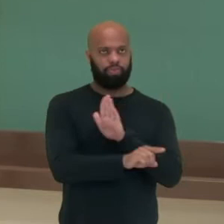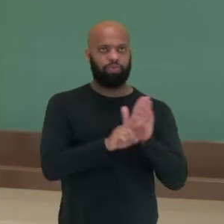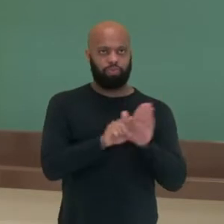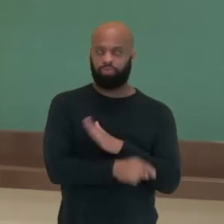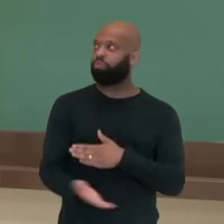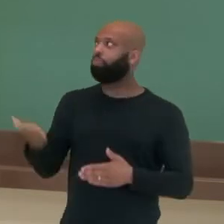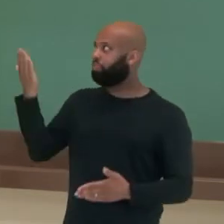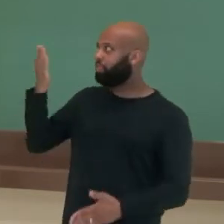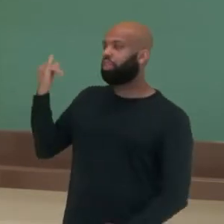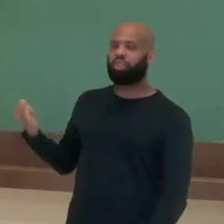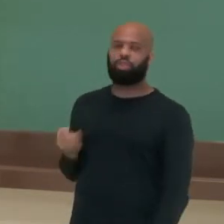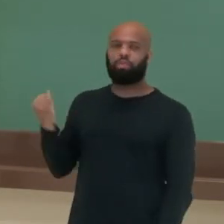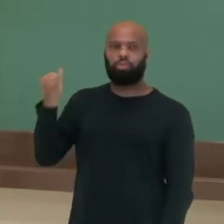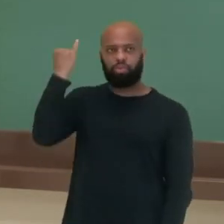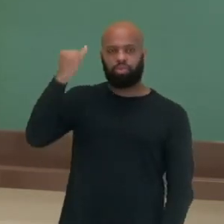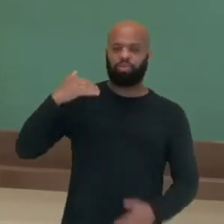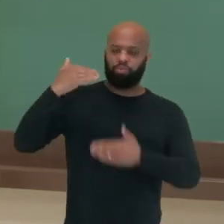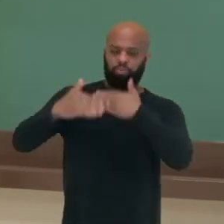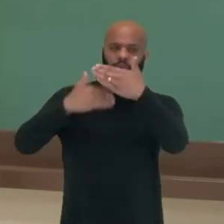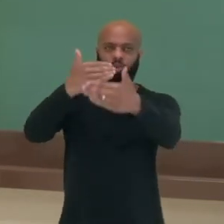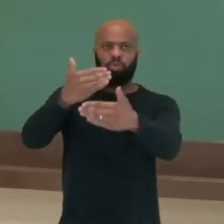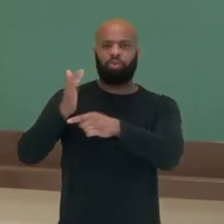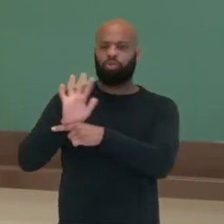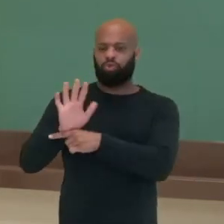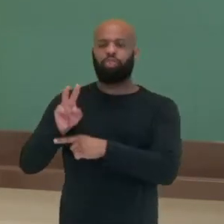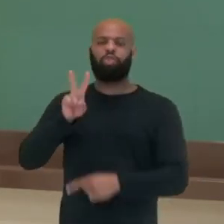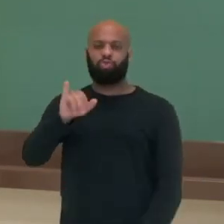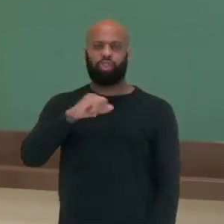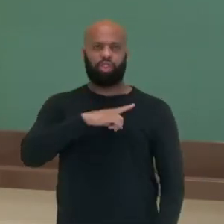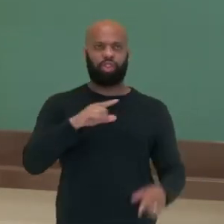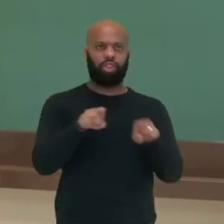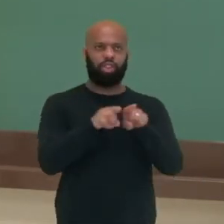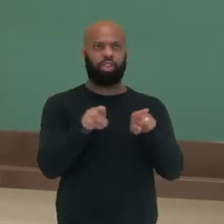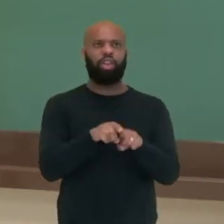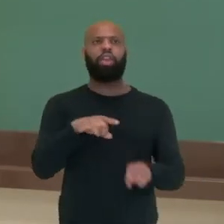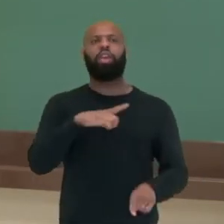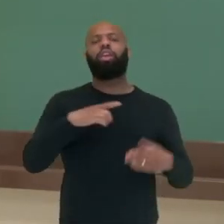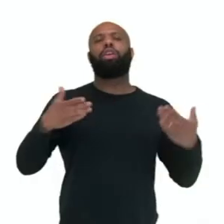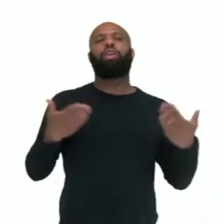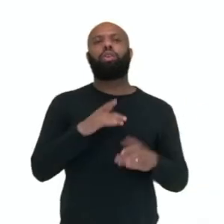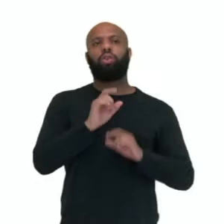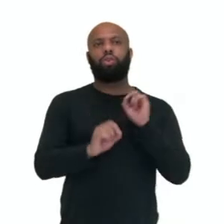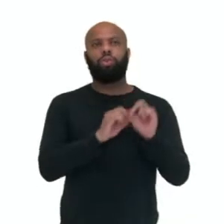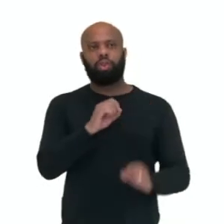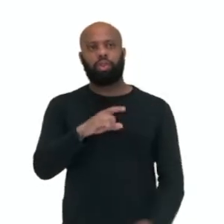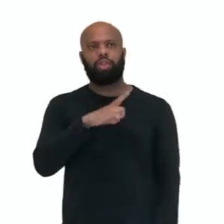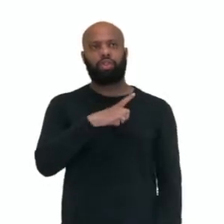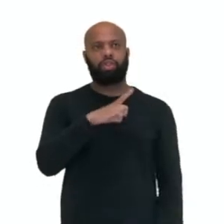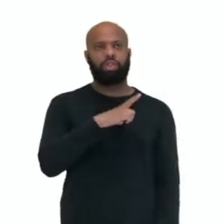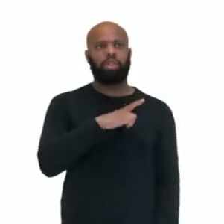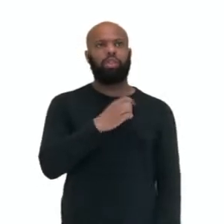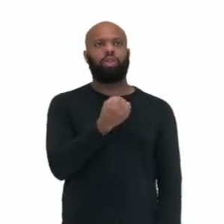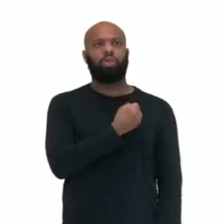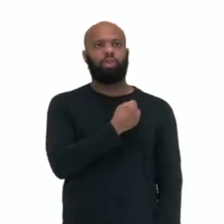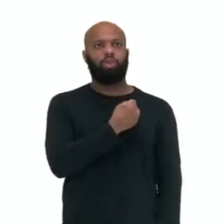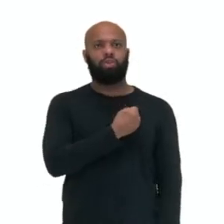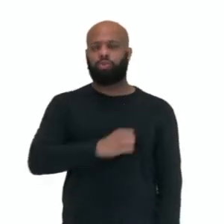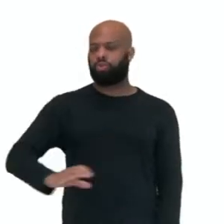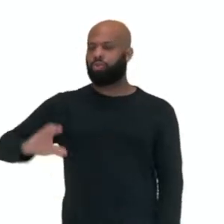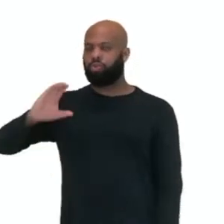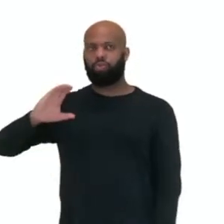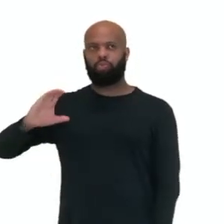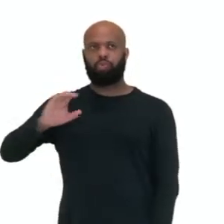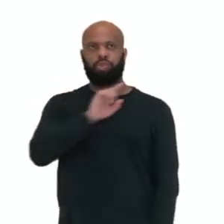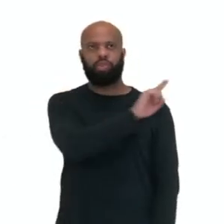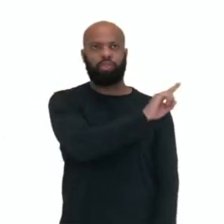será fundamental para os próximos vídeos que a gente vai trabalhar. Então eu tenho o seguinte, ó, o número complexo Z1 é